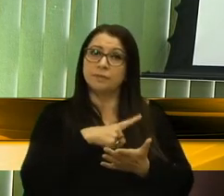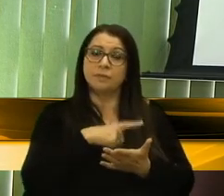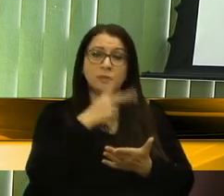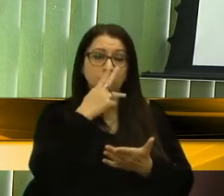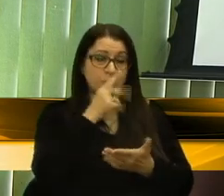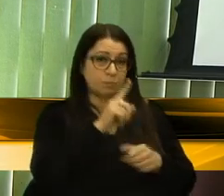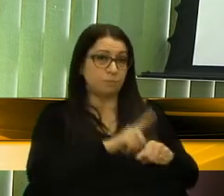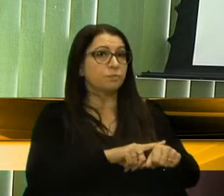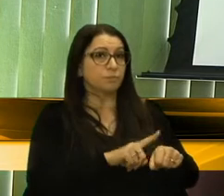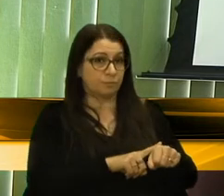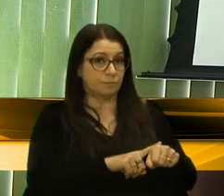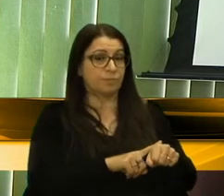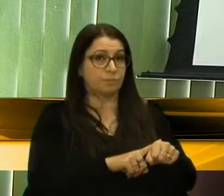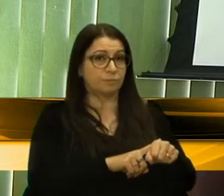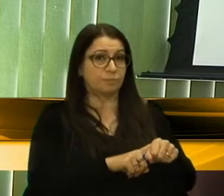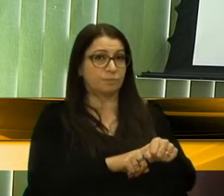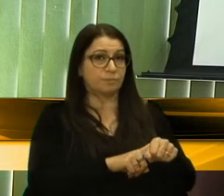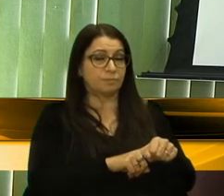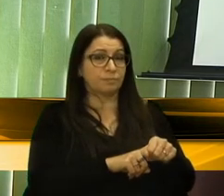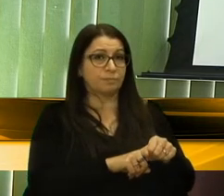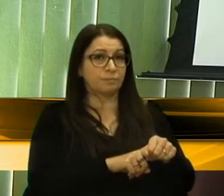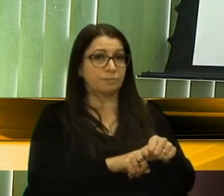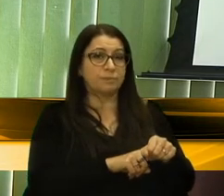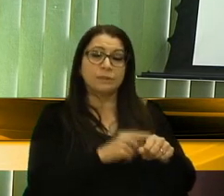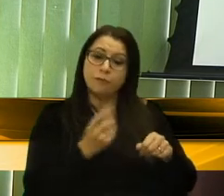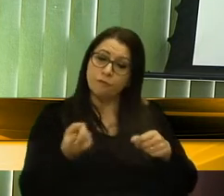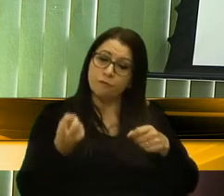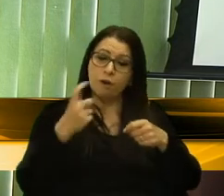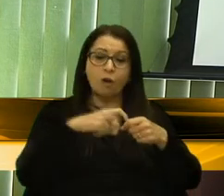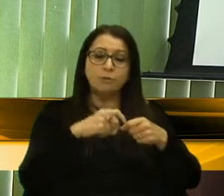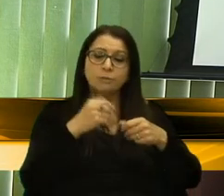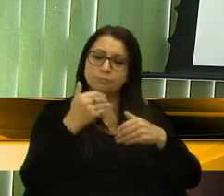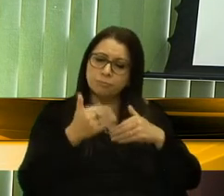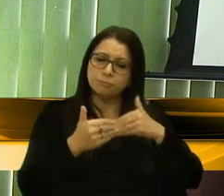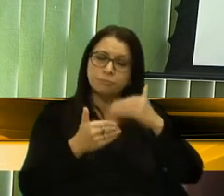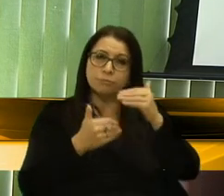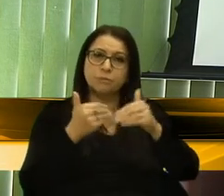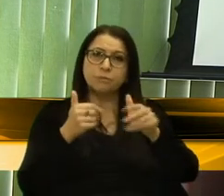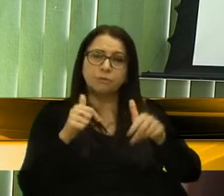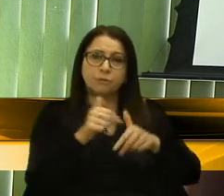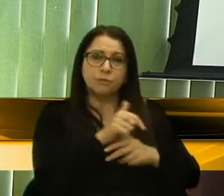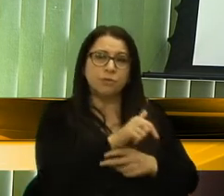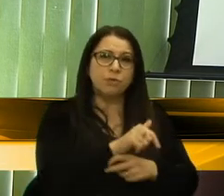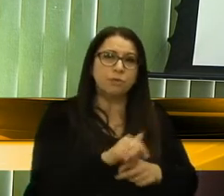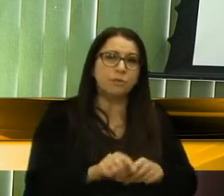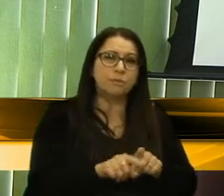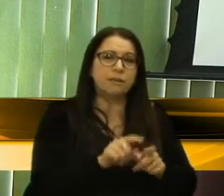tempo, se volte gradativamente ao trabalho.